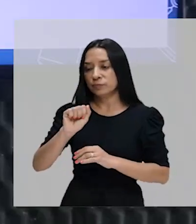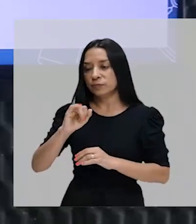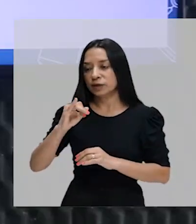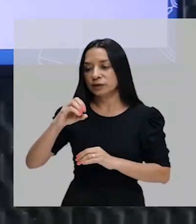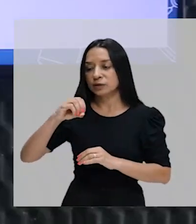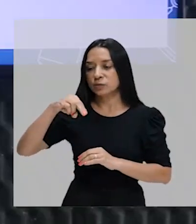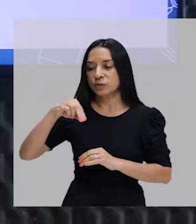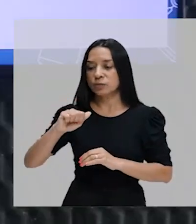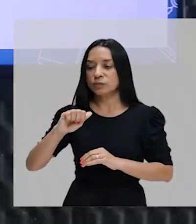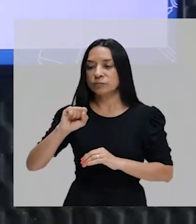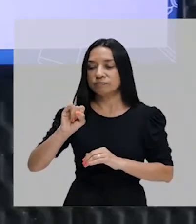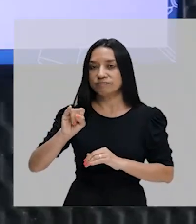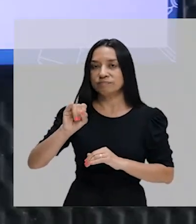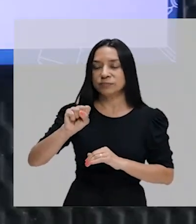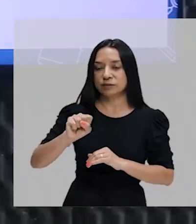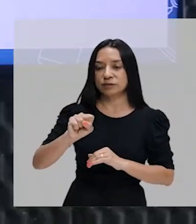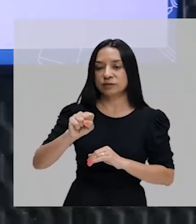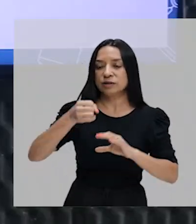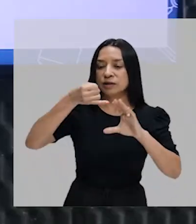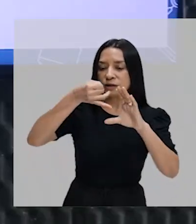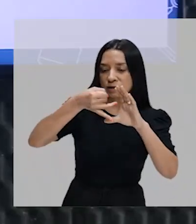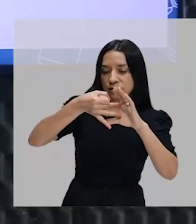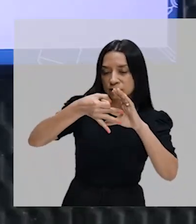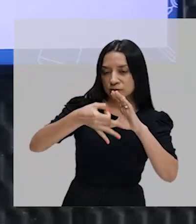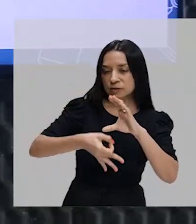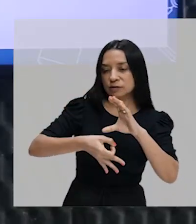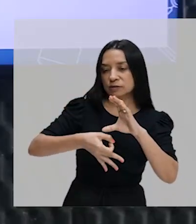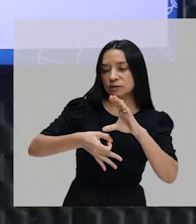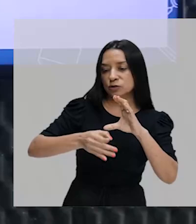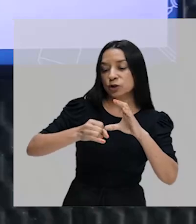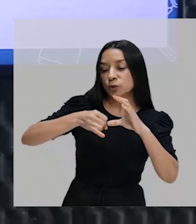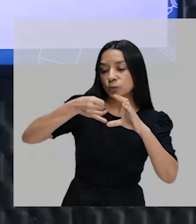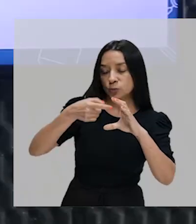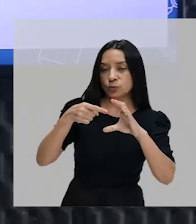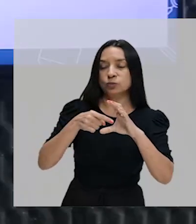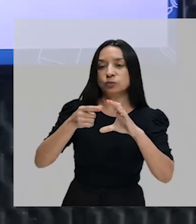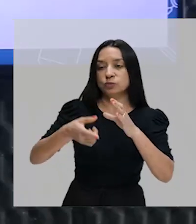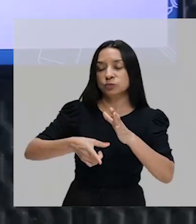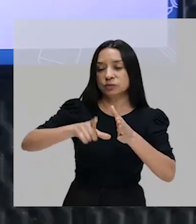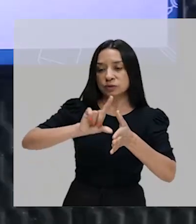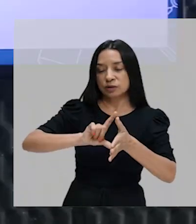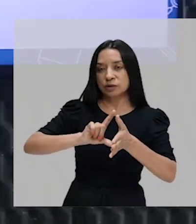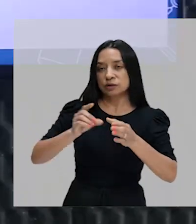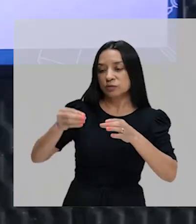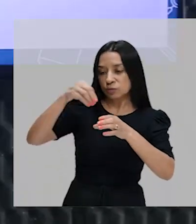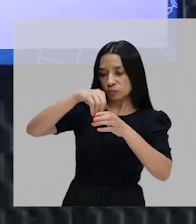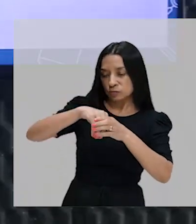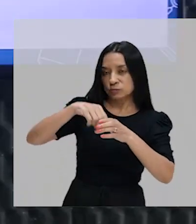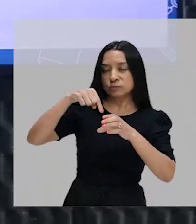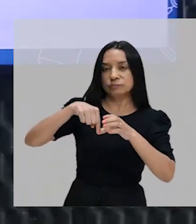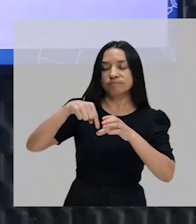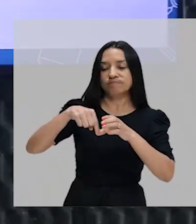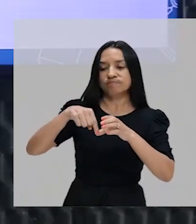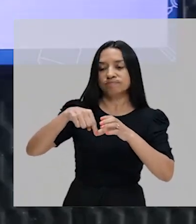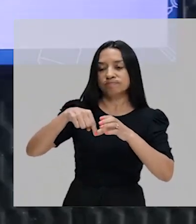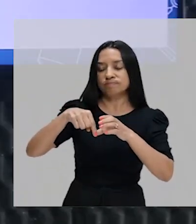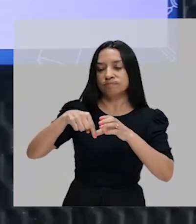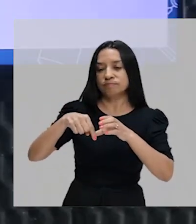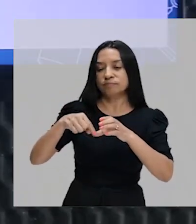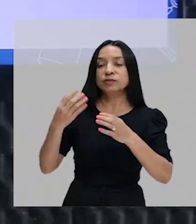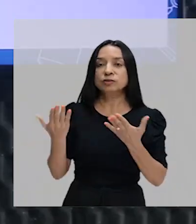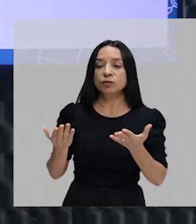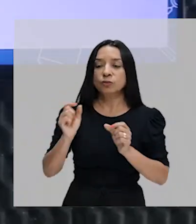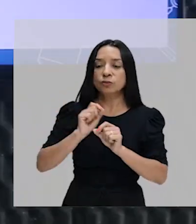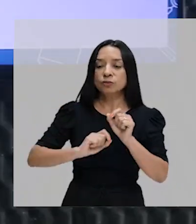E, claro, né, as características dos conjuntos anteriores que estão contidos nesse conjunto aqui, então, elas